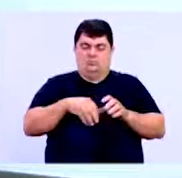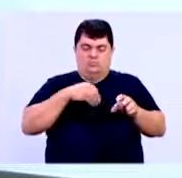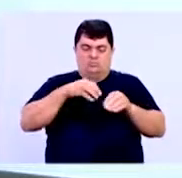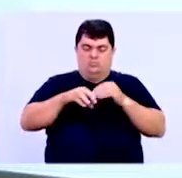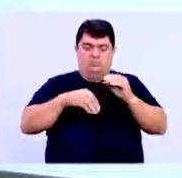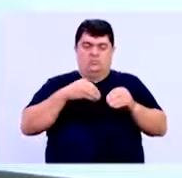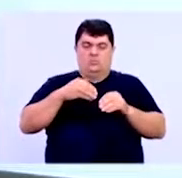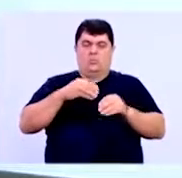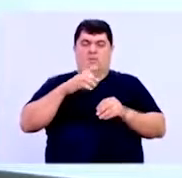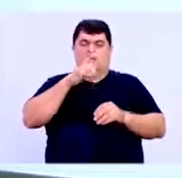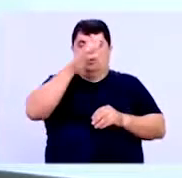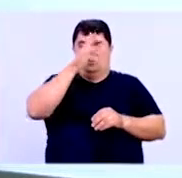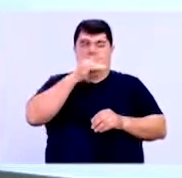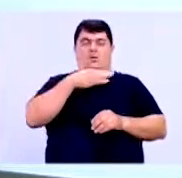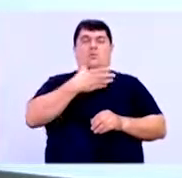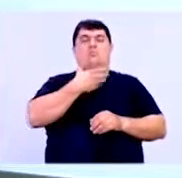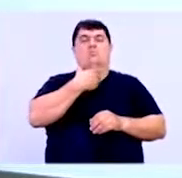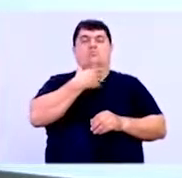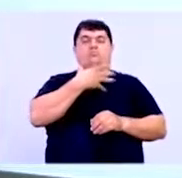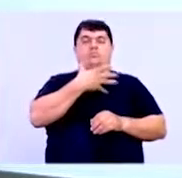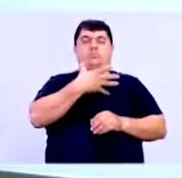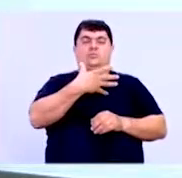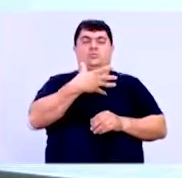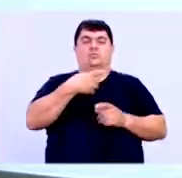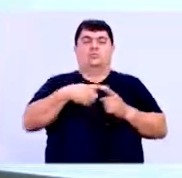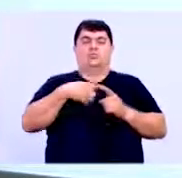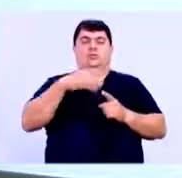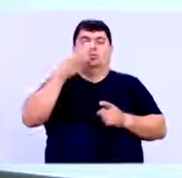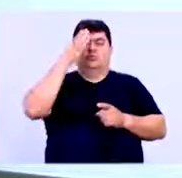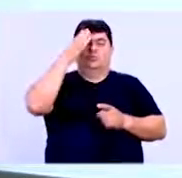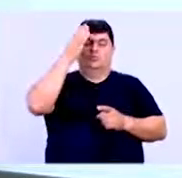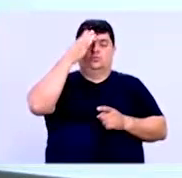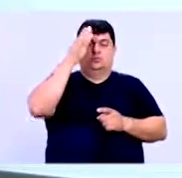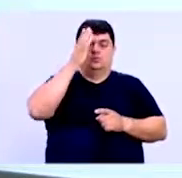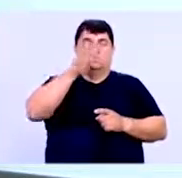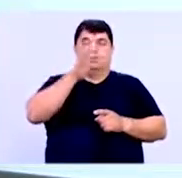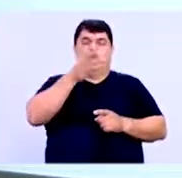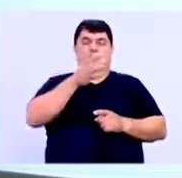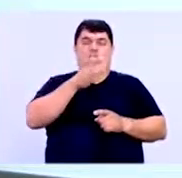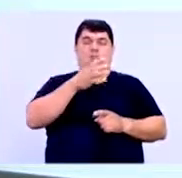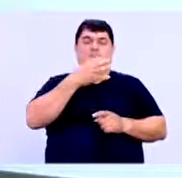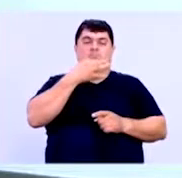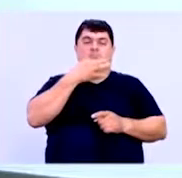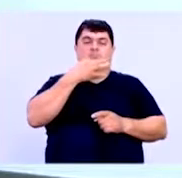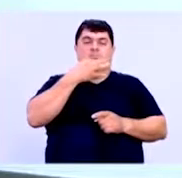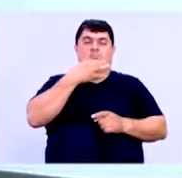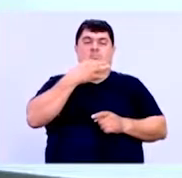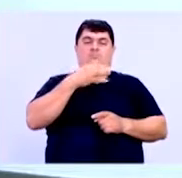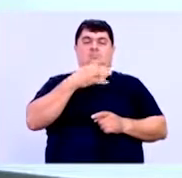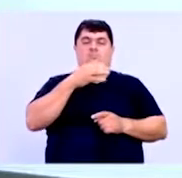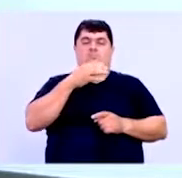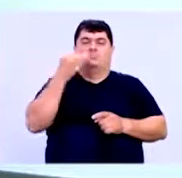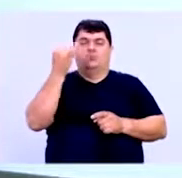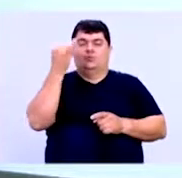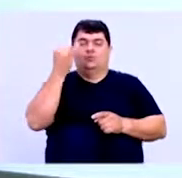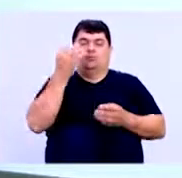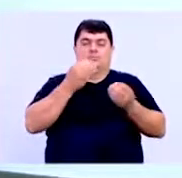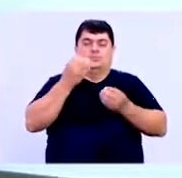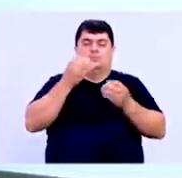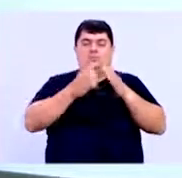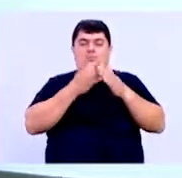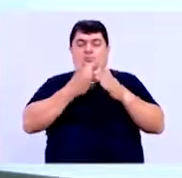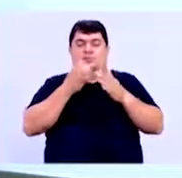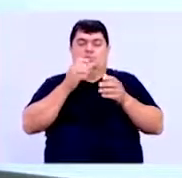assim, chula, mas já existe matérias, entrevistas abordando esse contexto, que é como a empresa ela